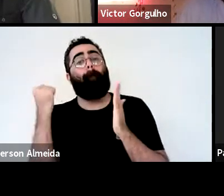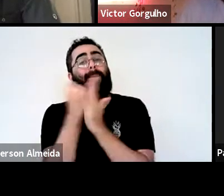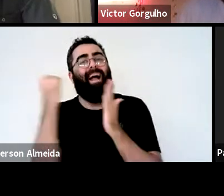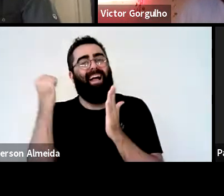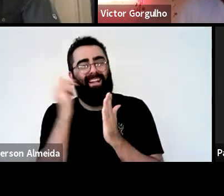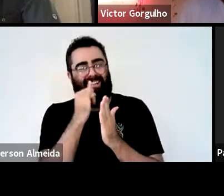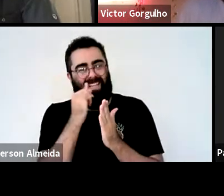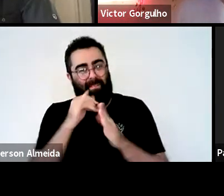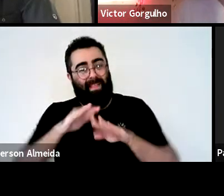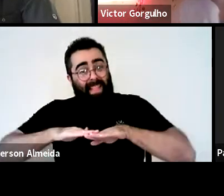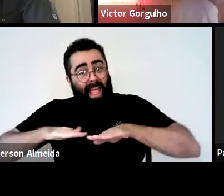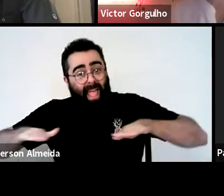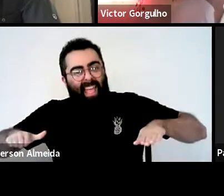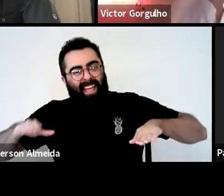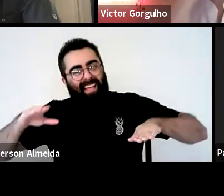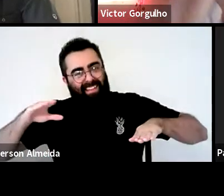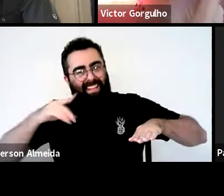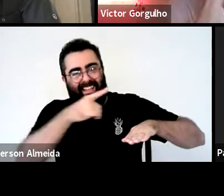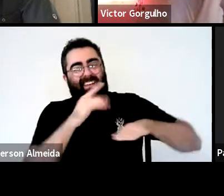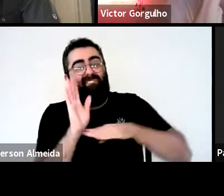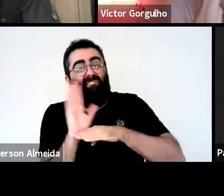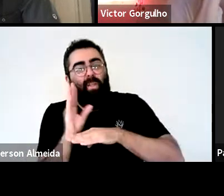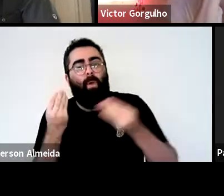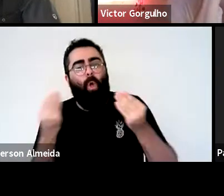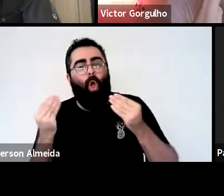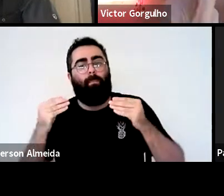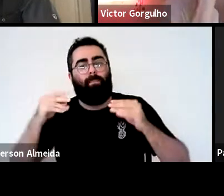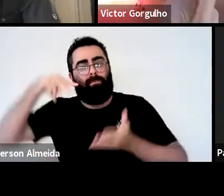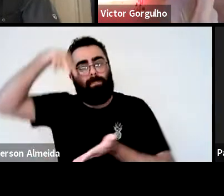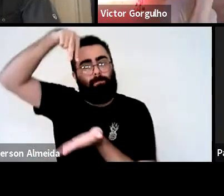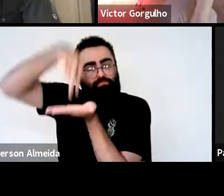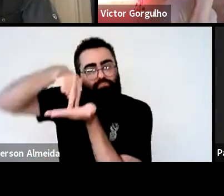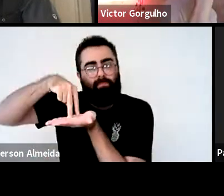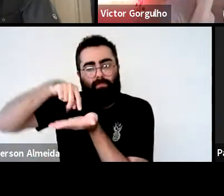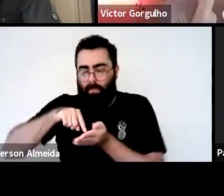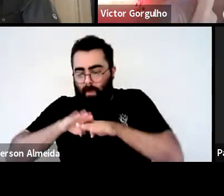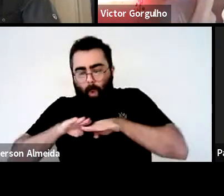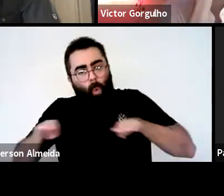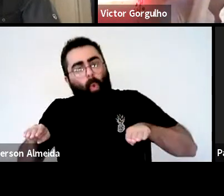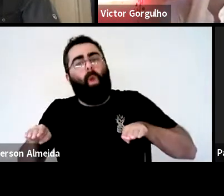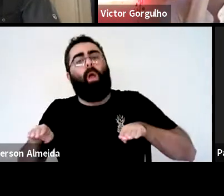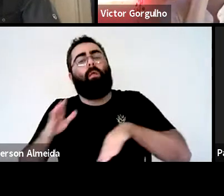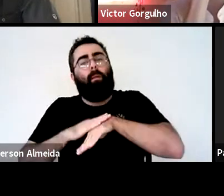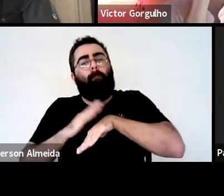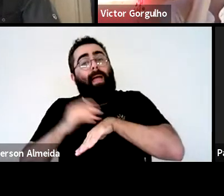como a ideia de esse terreno neutro que se estabelece a partir desse momento.